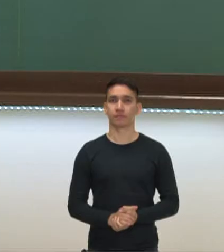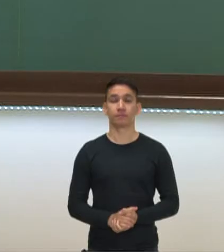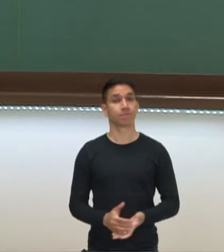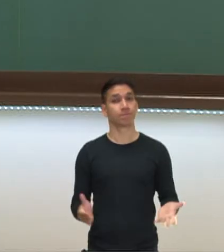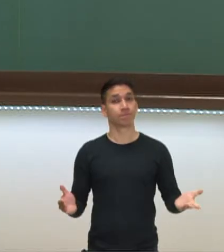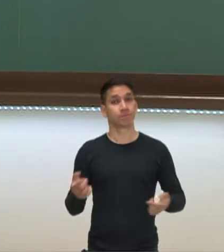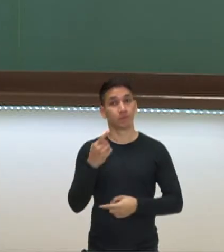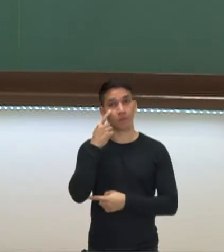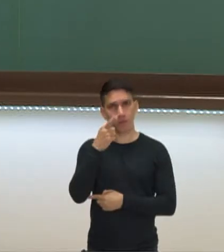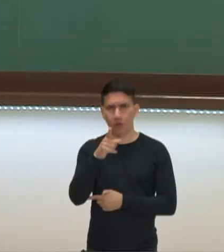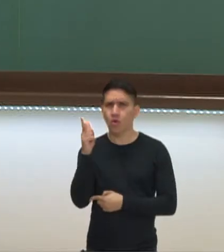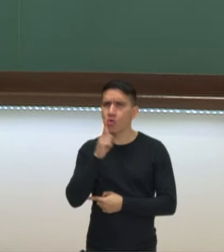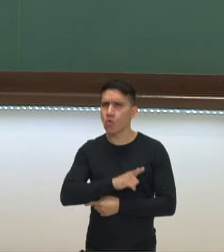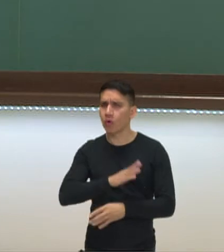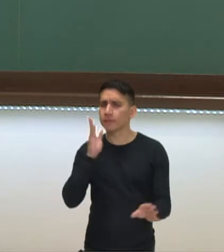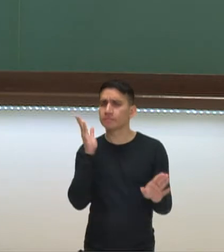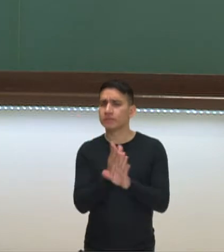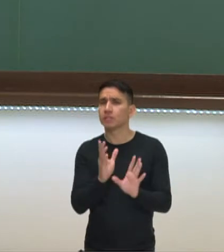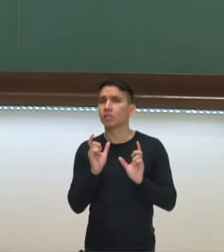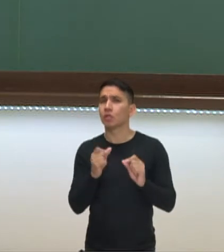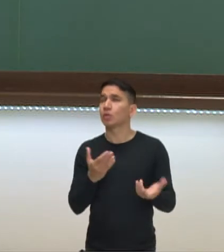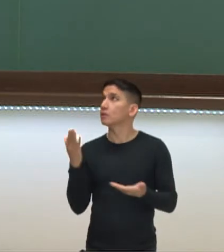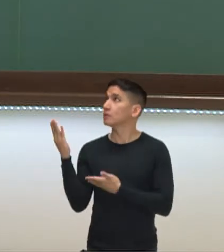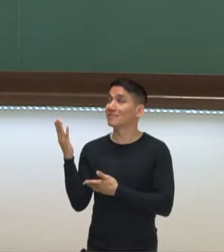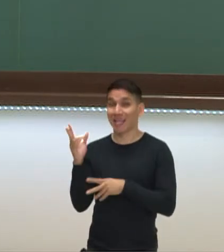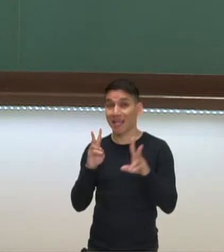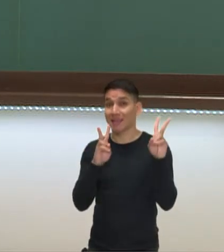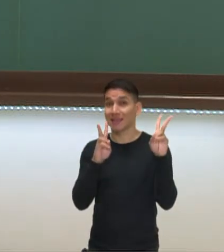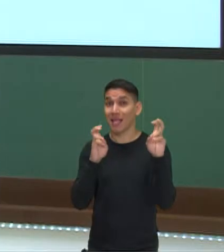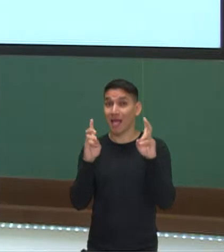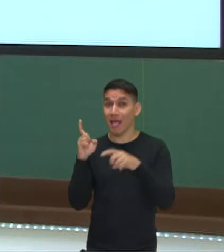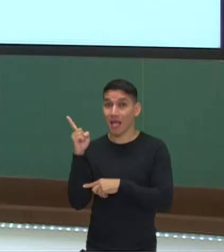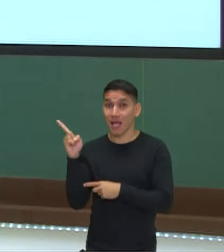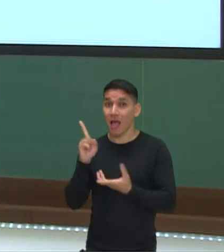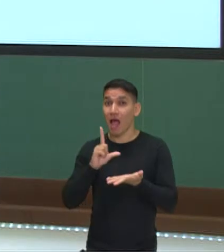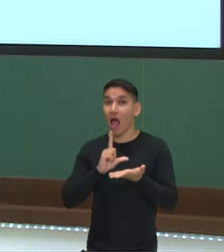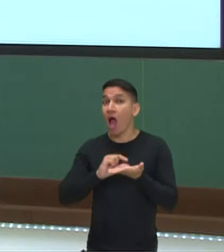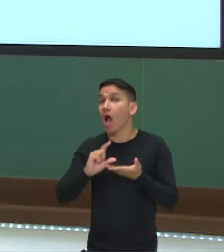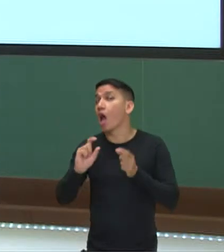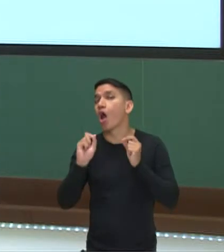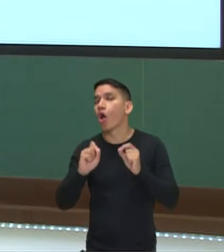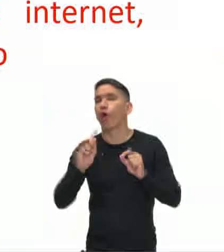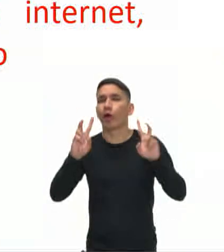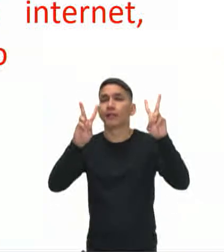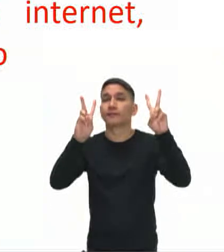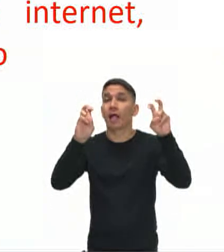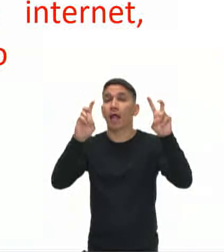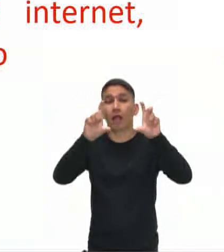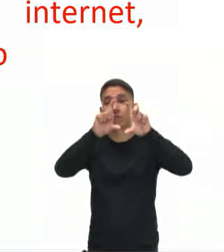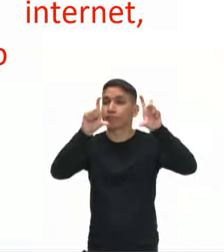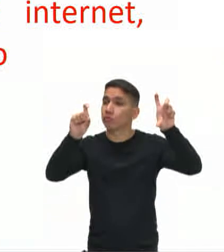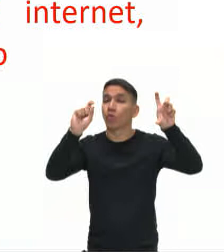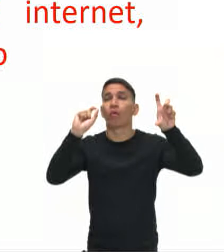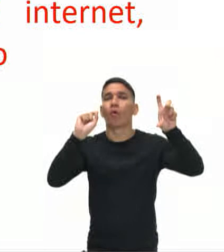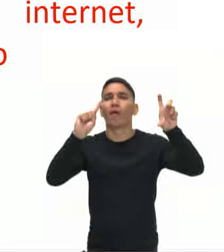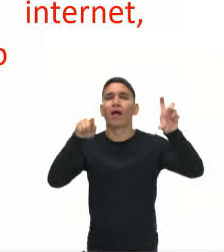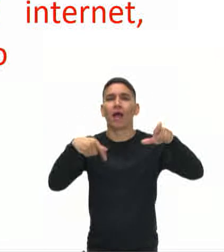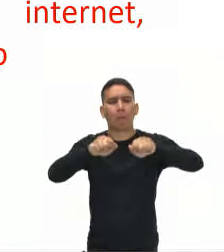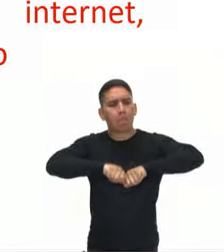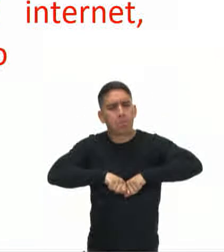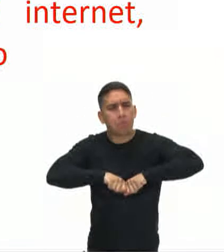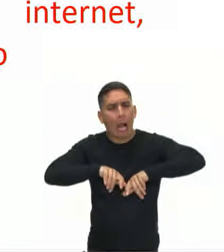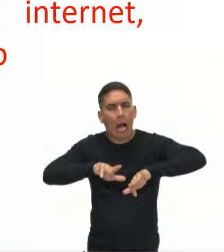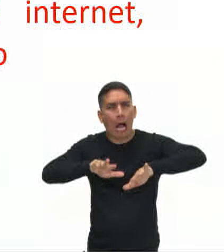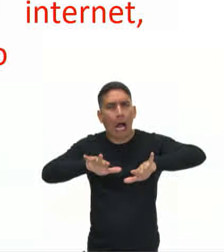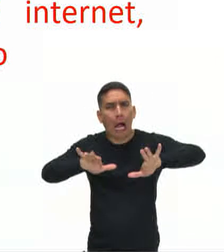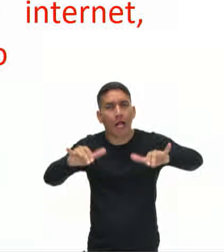Então, estudantes, conseguiram identificar aqui o tema deste artigo? O tema a ser tratado no texto é o espalhamento das